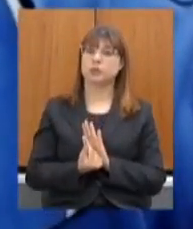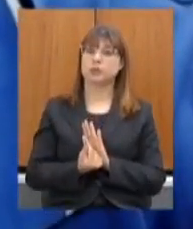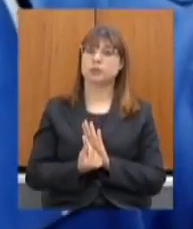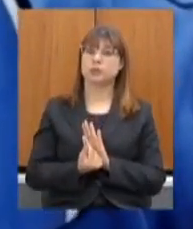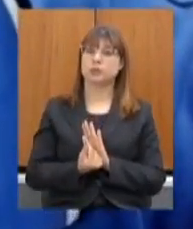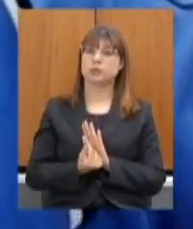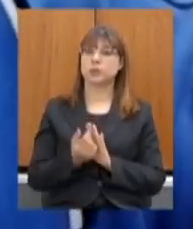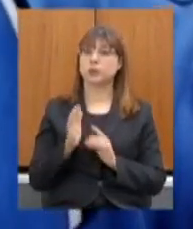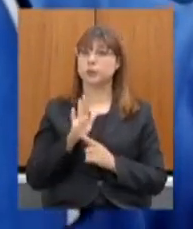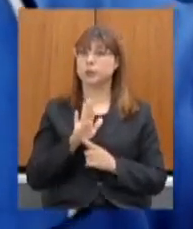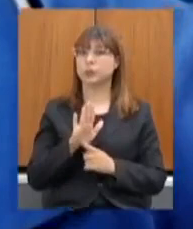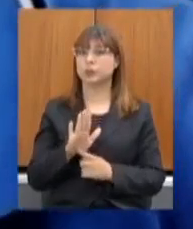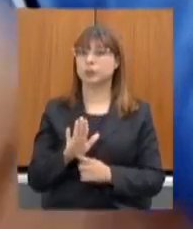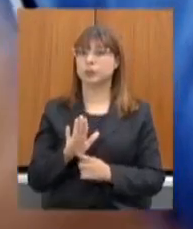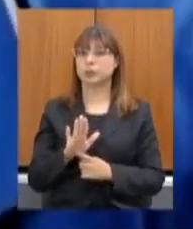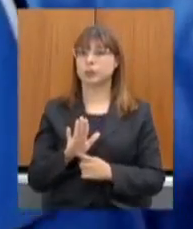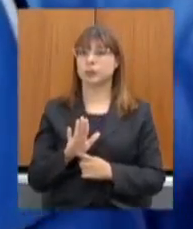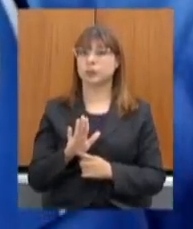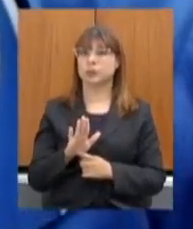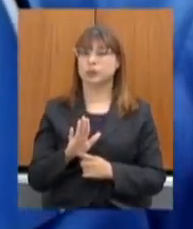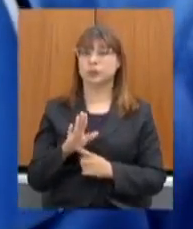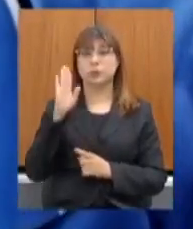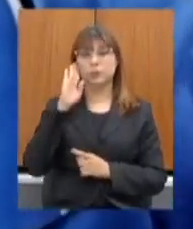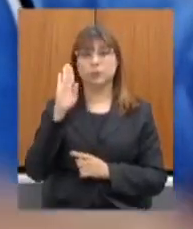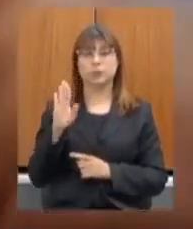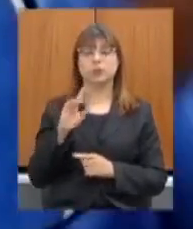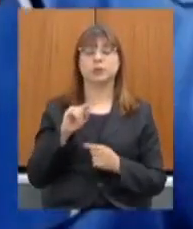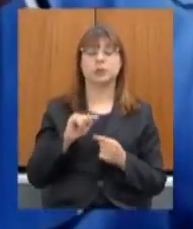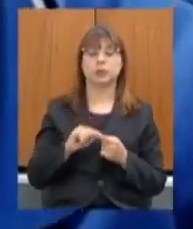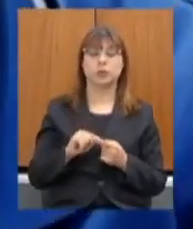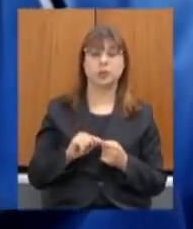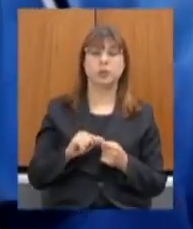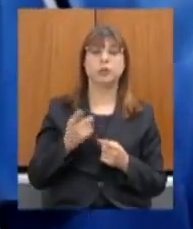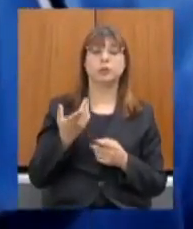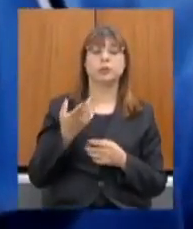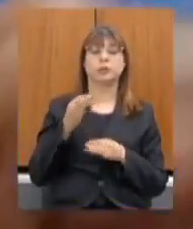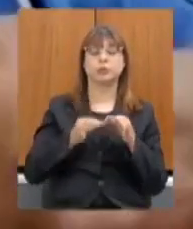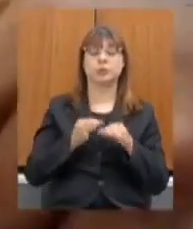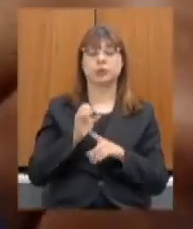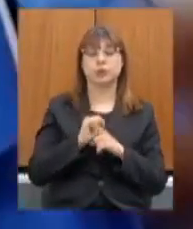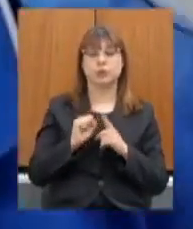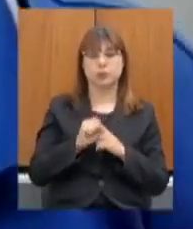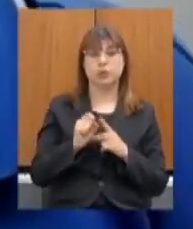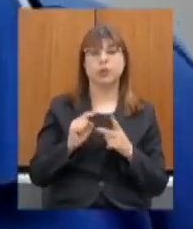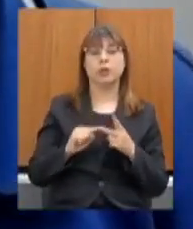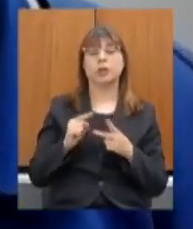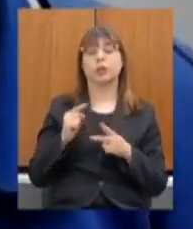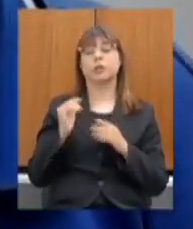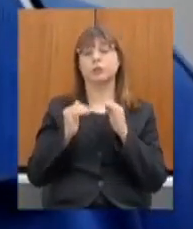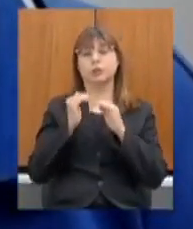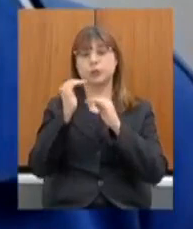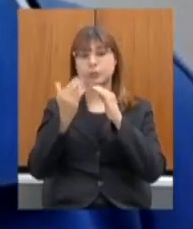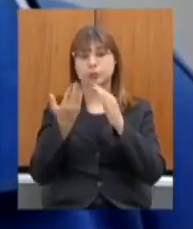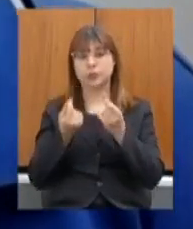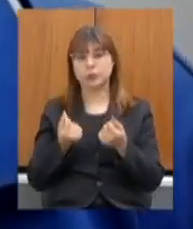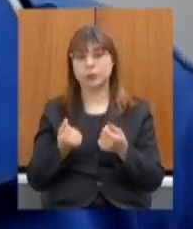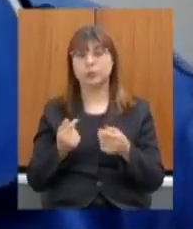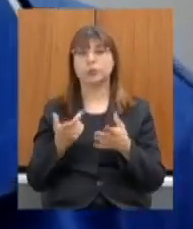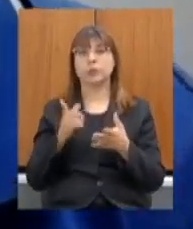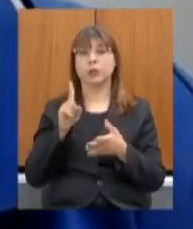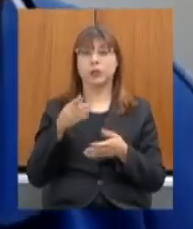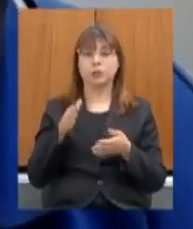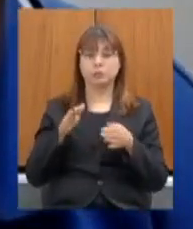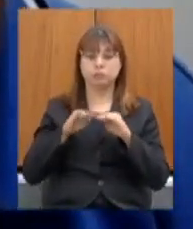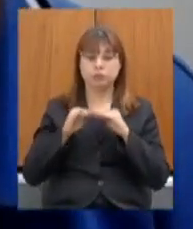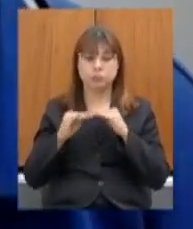preocupação é o binômio. Justiça social, desenvolvimento econômico, simetria de gastos, mas nessa